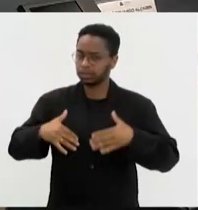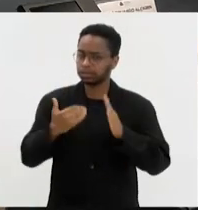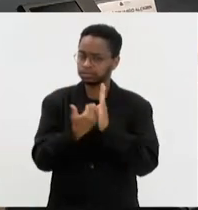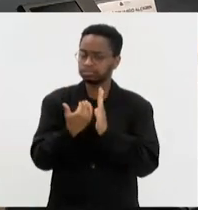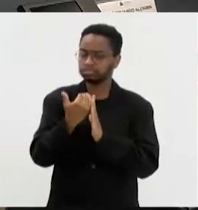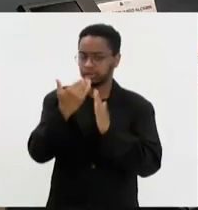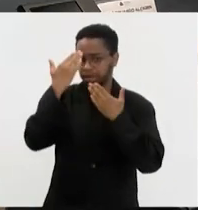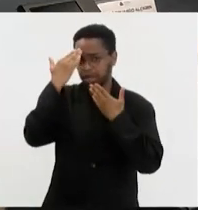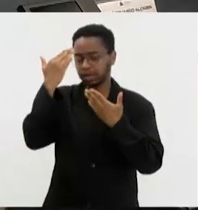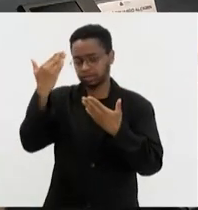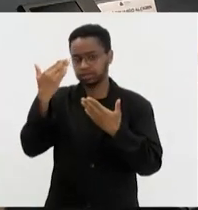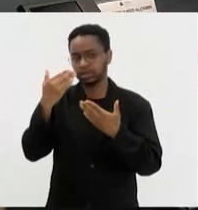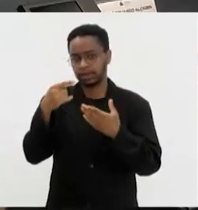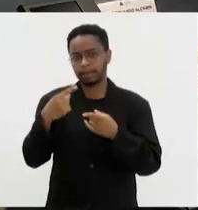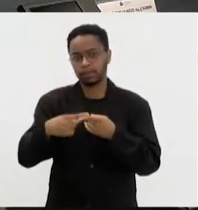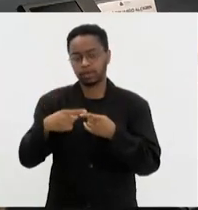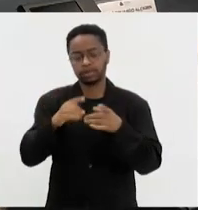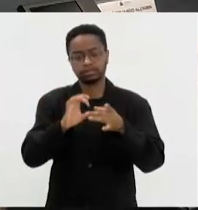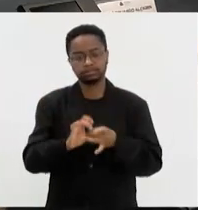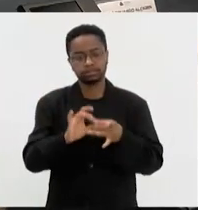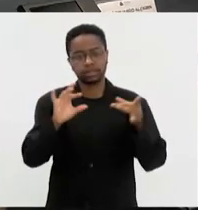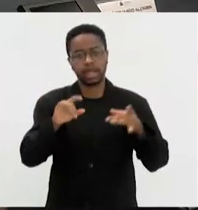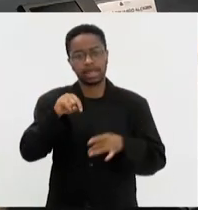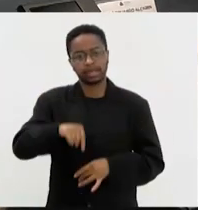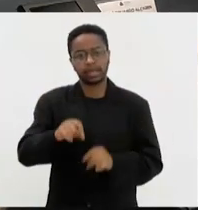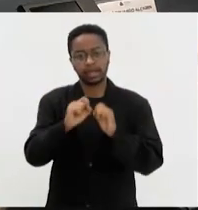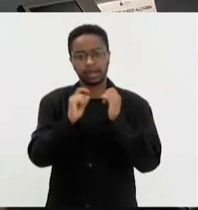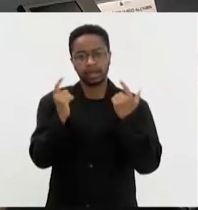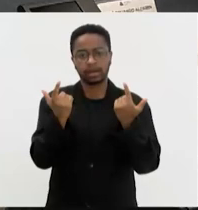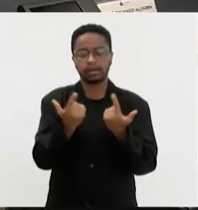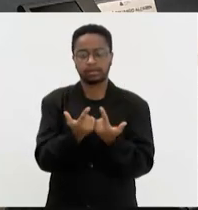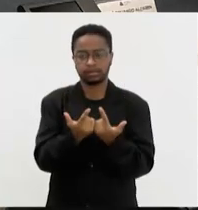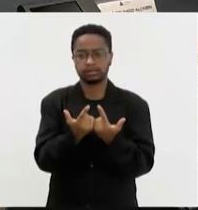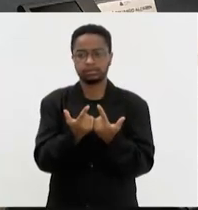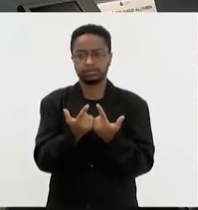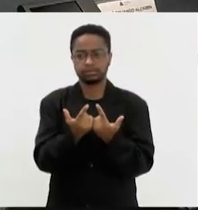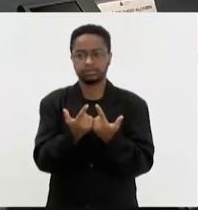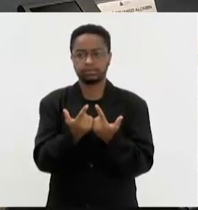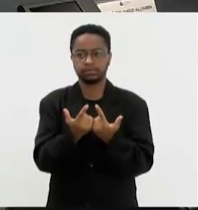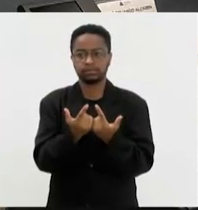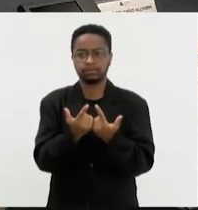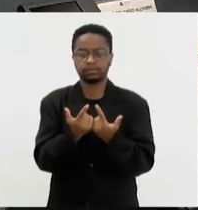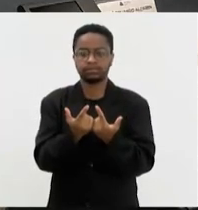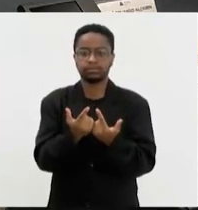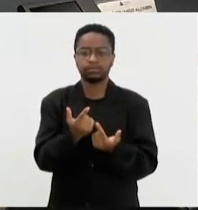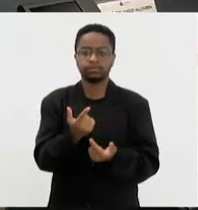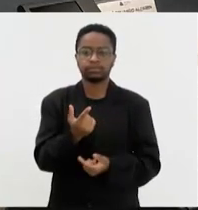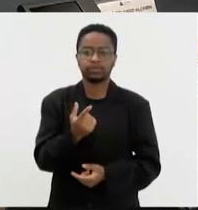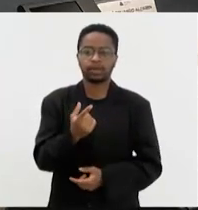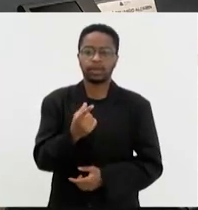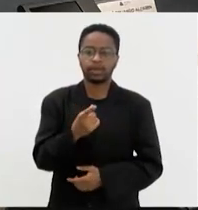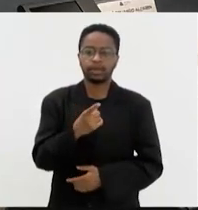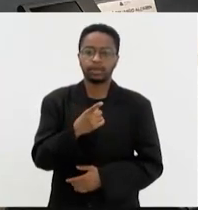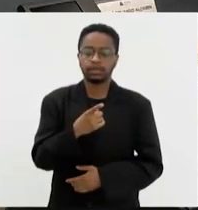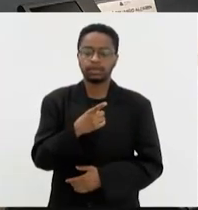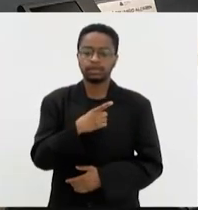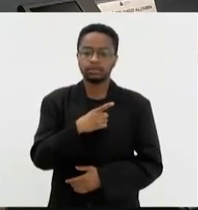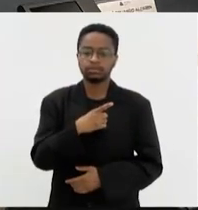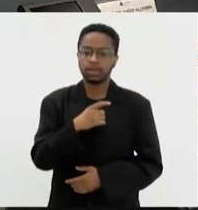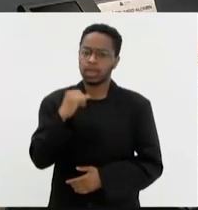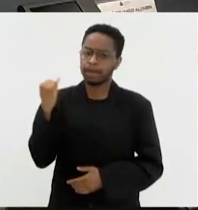muitíssimo por disponibilizar a casa para um evento que penso seja de uma